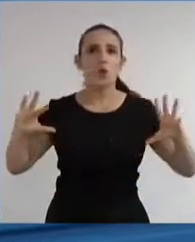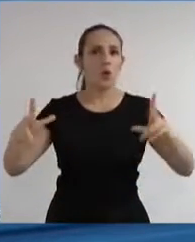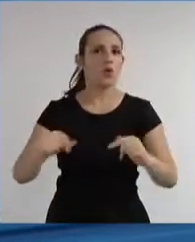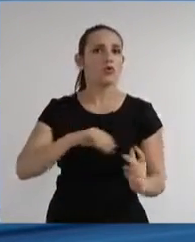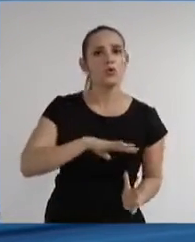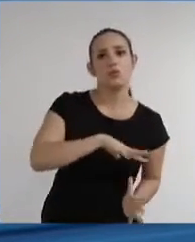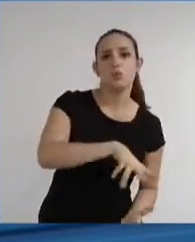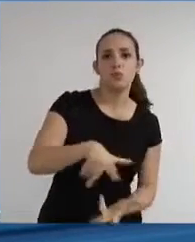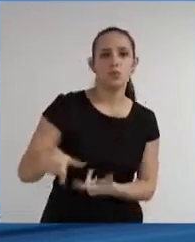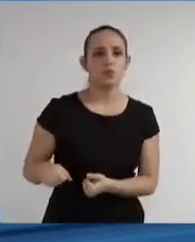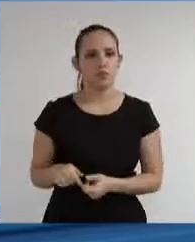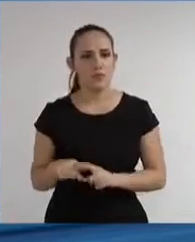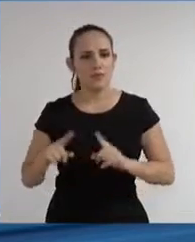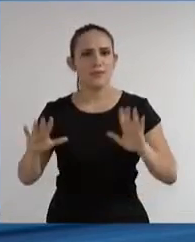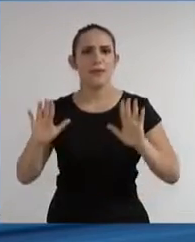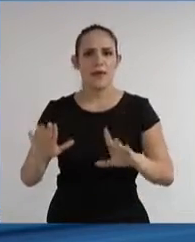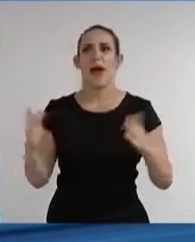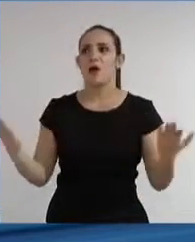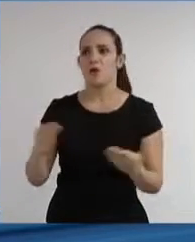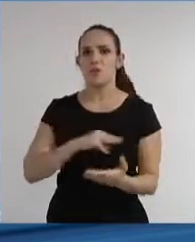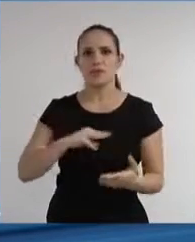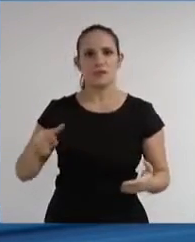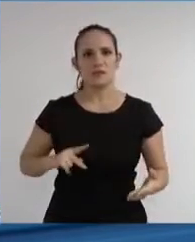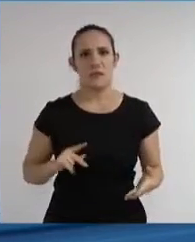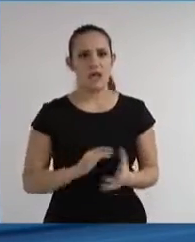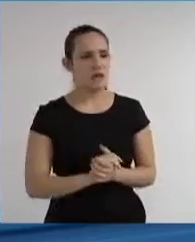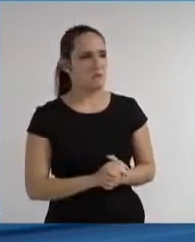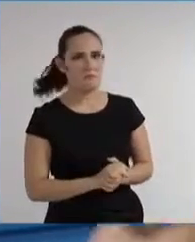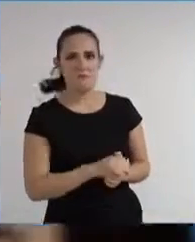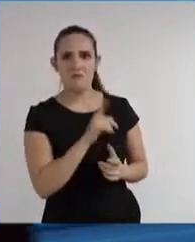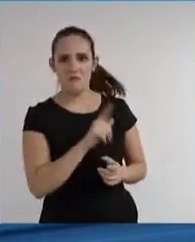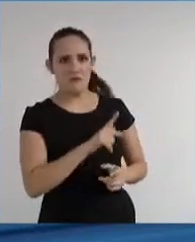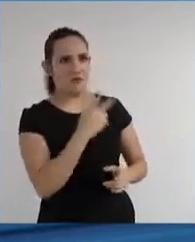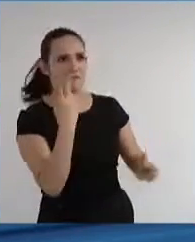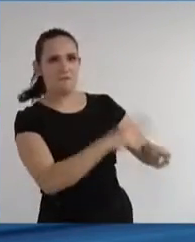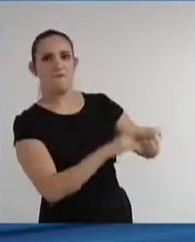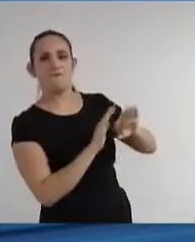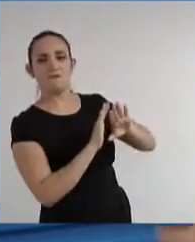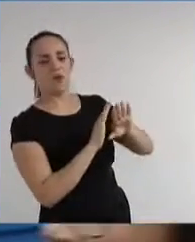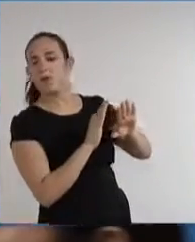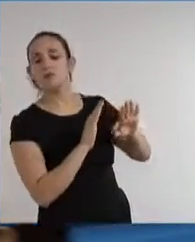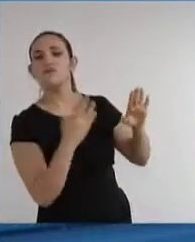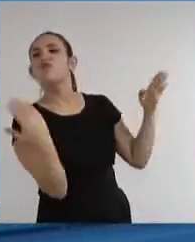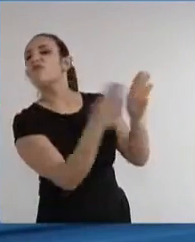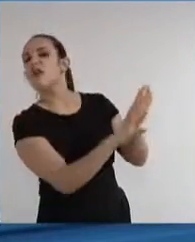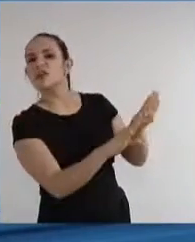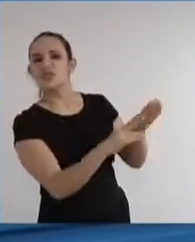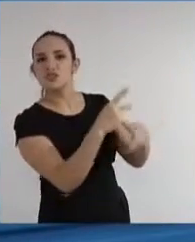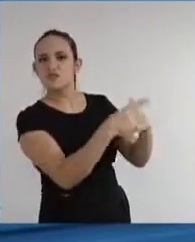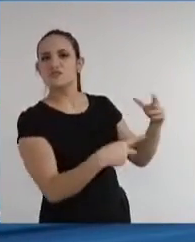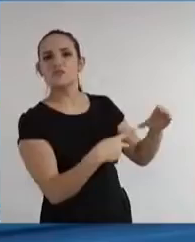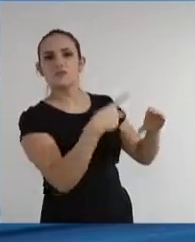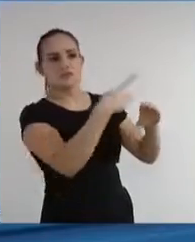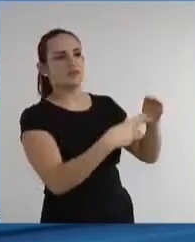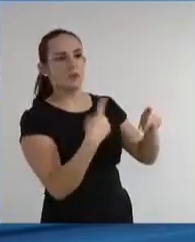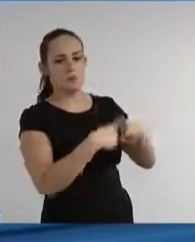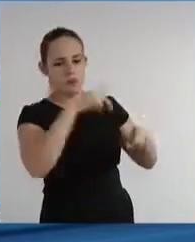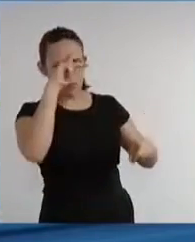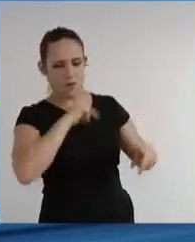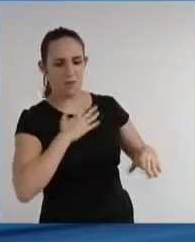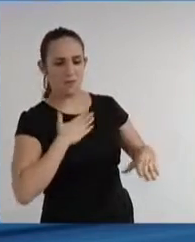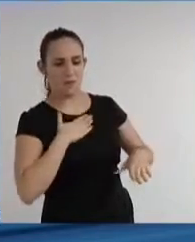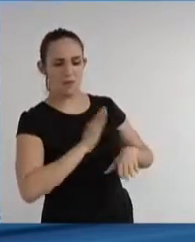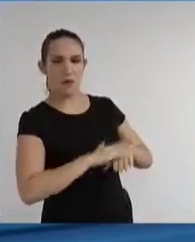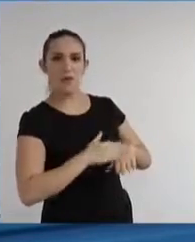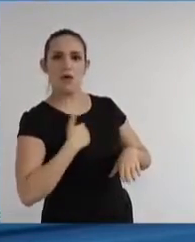inteiro. Então, nós vamos ter que fechar a Câmara de Vereadores e o Ministério Público vai dizer como que deve ser feito o plano diretor. Ora, isso é uma ofensa